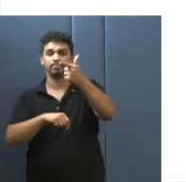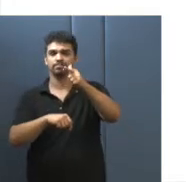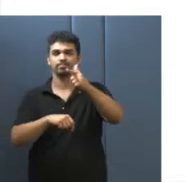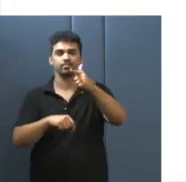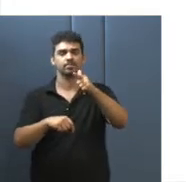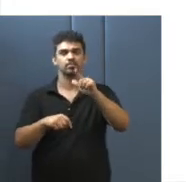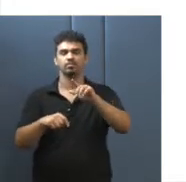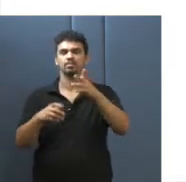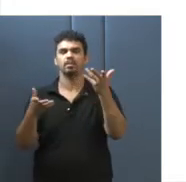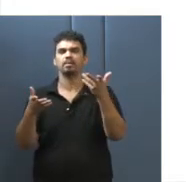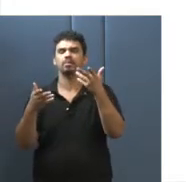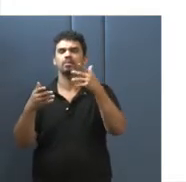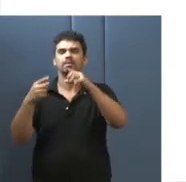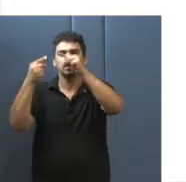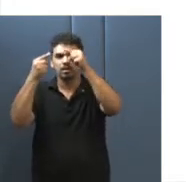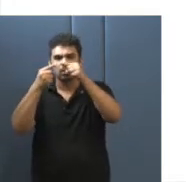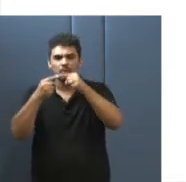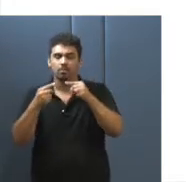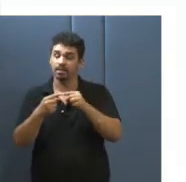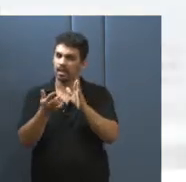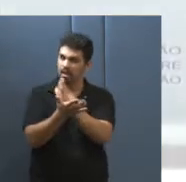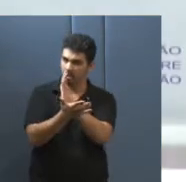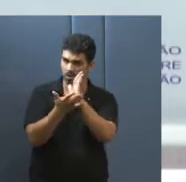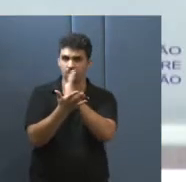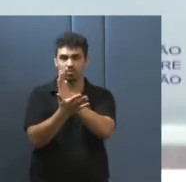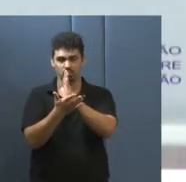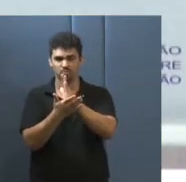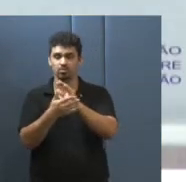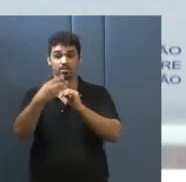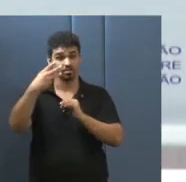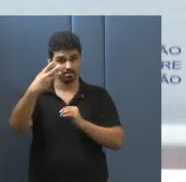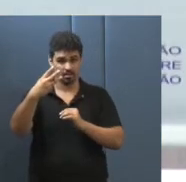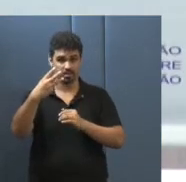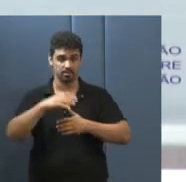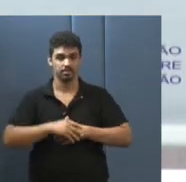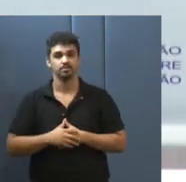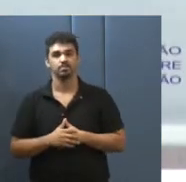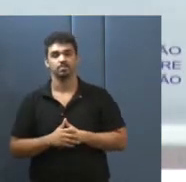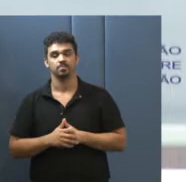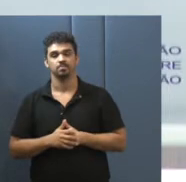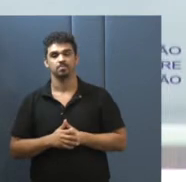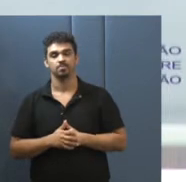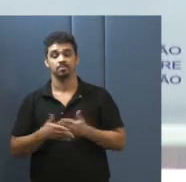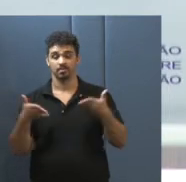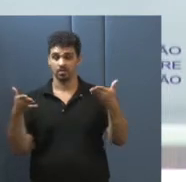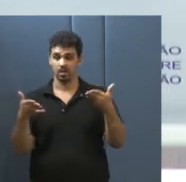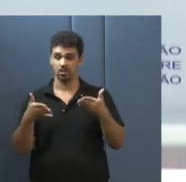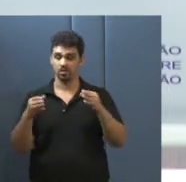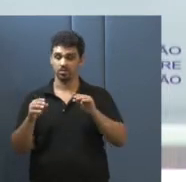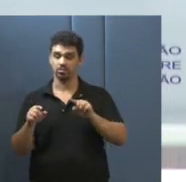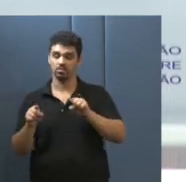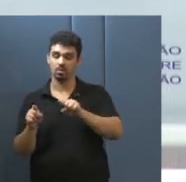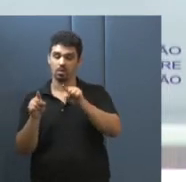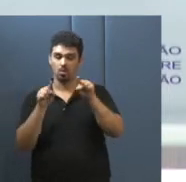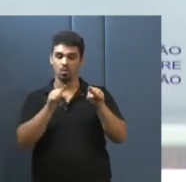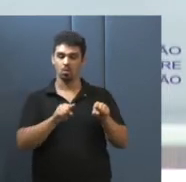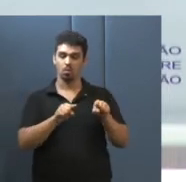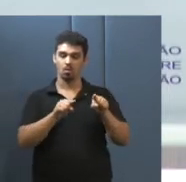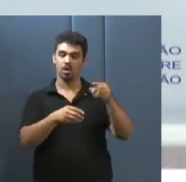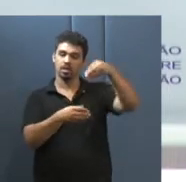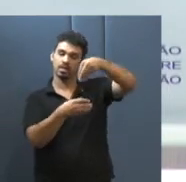só três, salvo engano. E aí a gente passa para o âmbito interno no processo